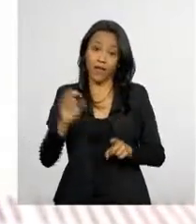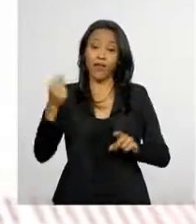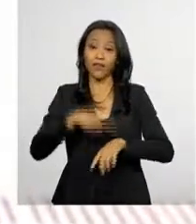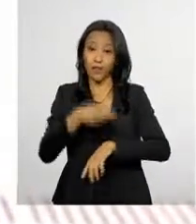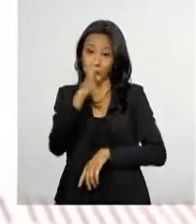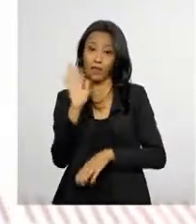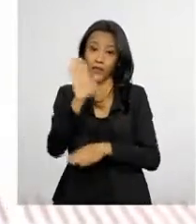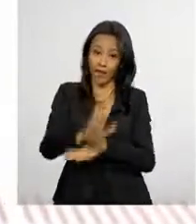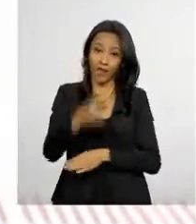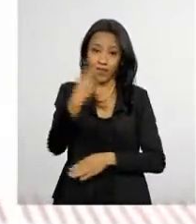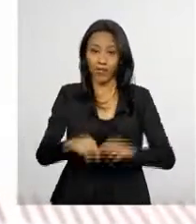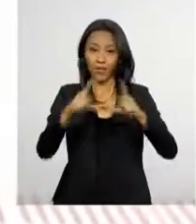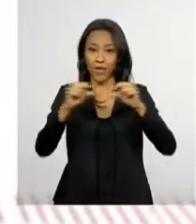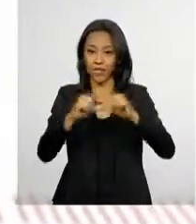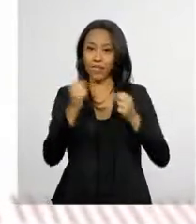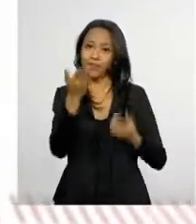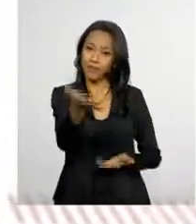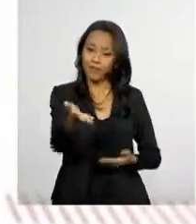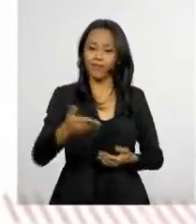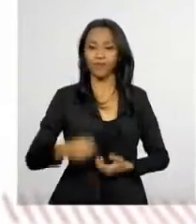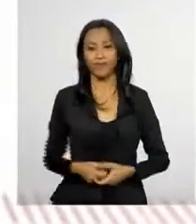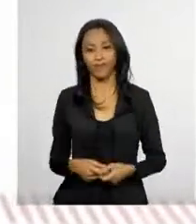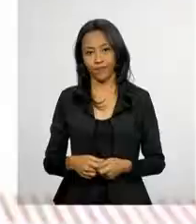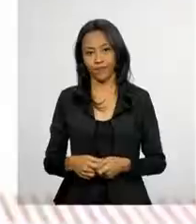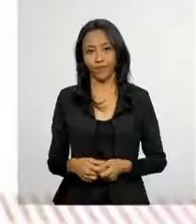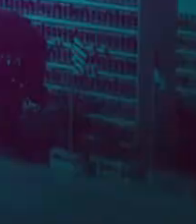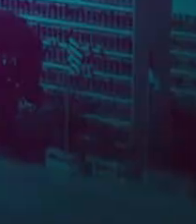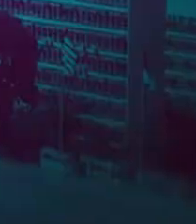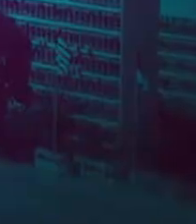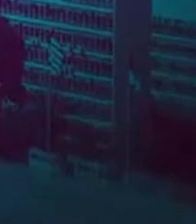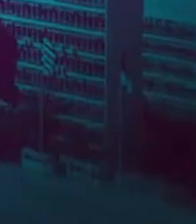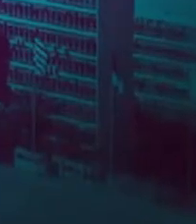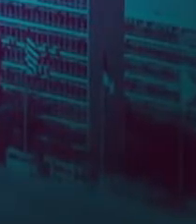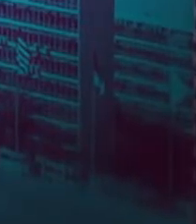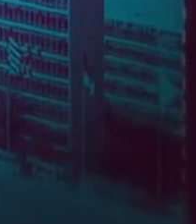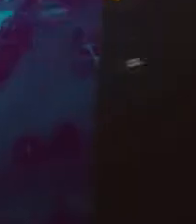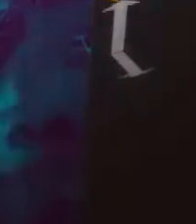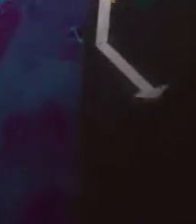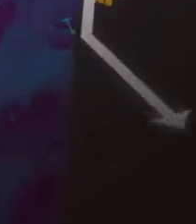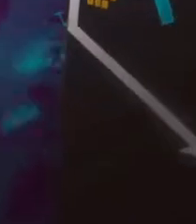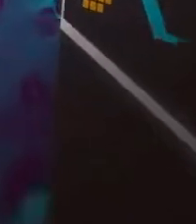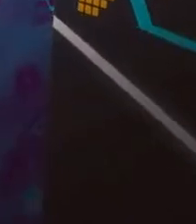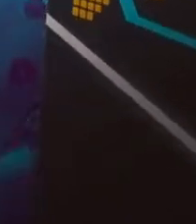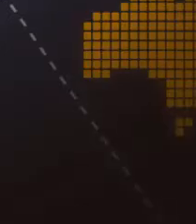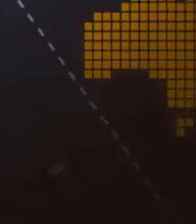4 da tarde. De Brasília, Luana Karen.